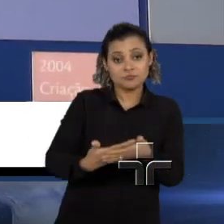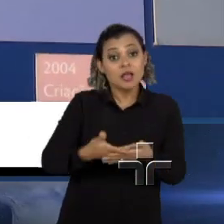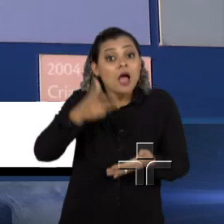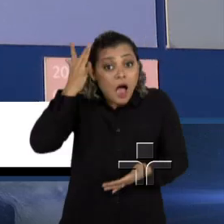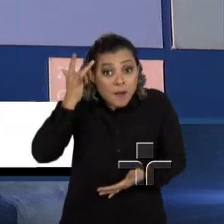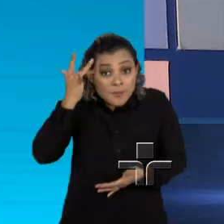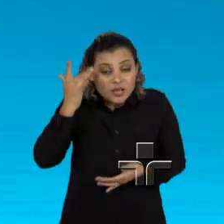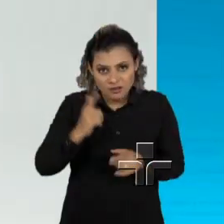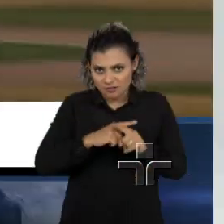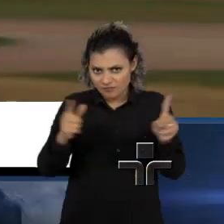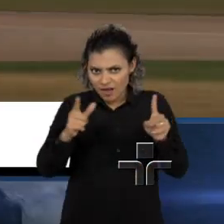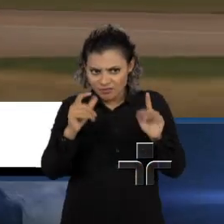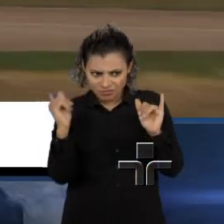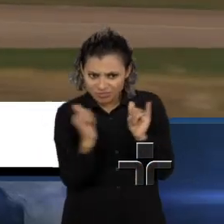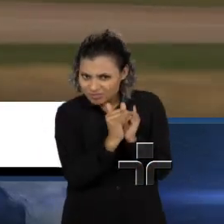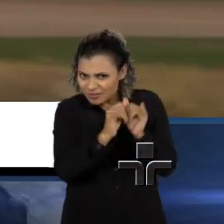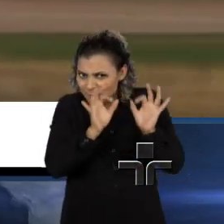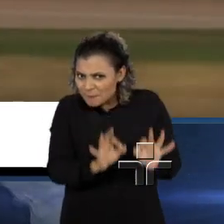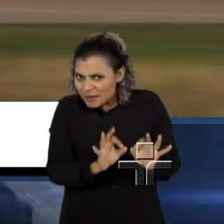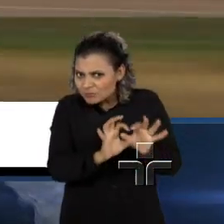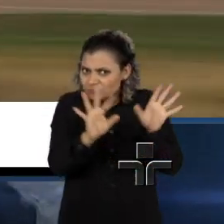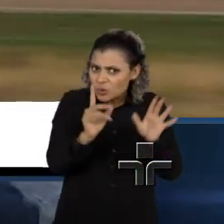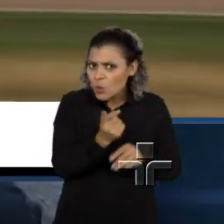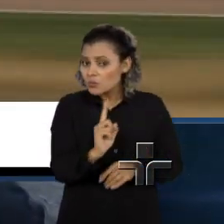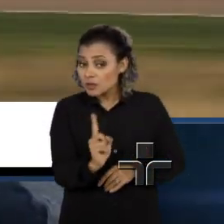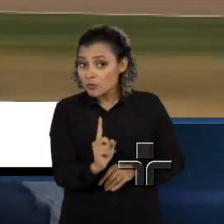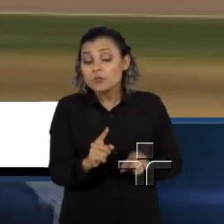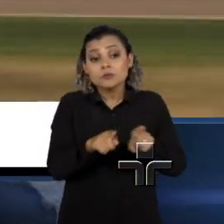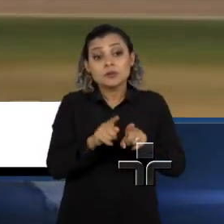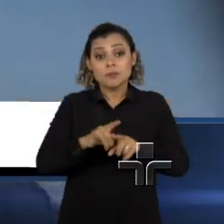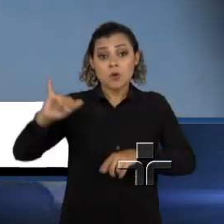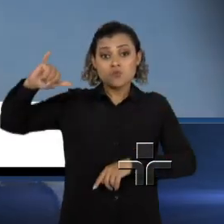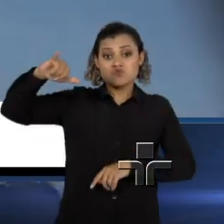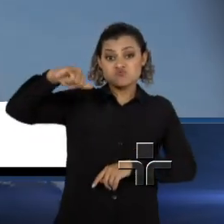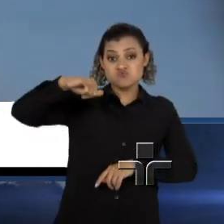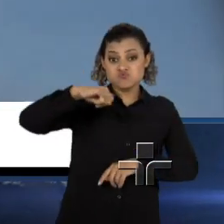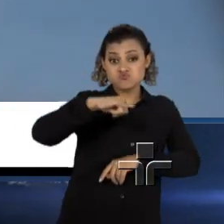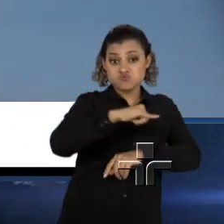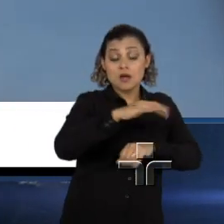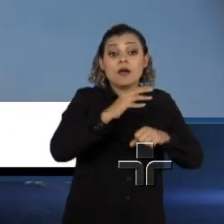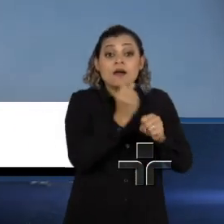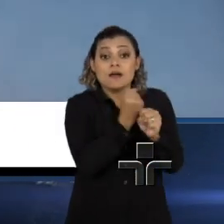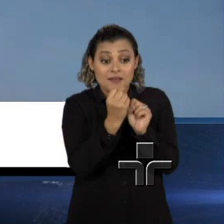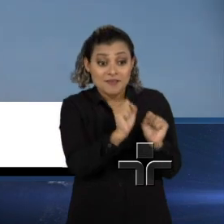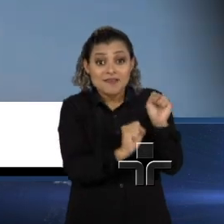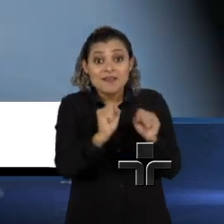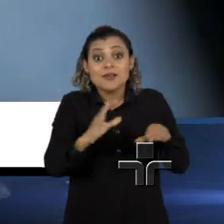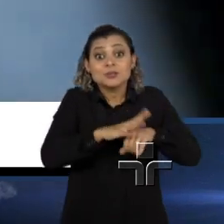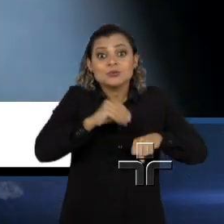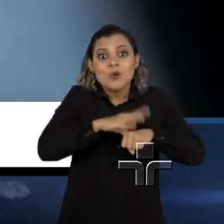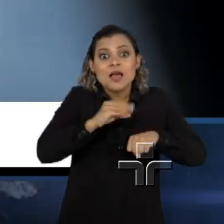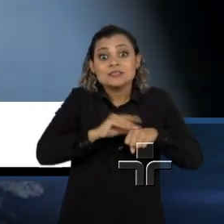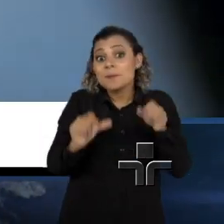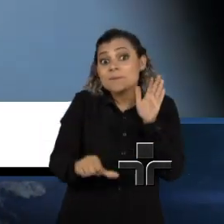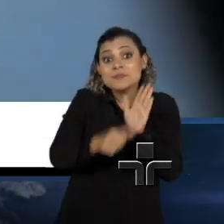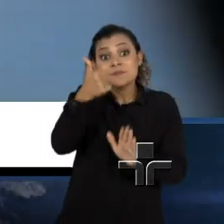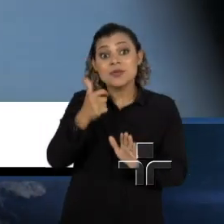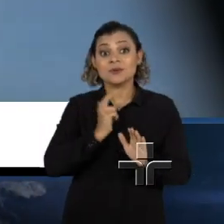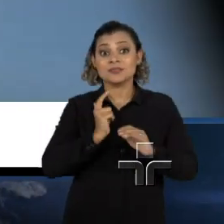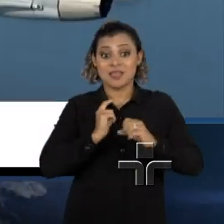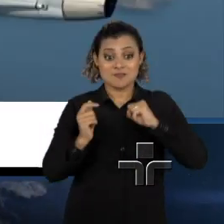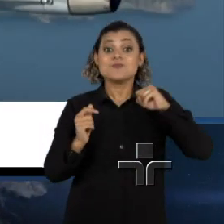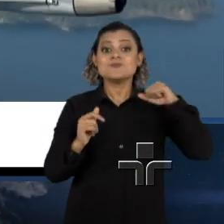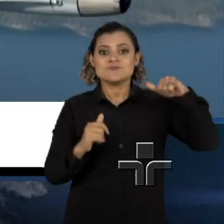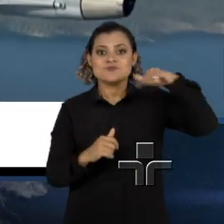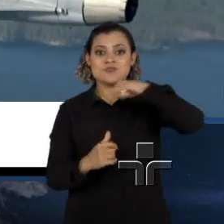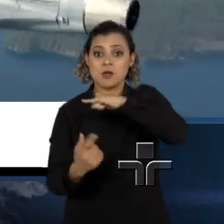ser revista. Caça brasileiro Gripen, fabricado na Suécia, faz primeiro voo teste com as cores da